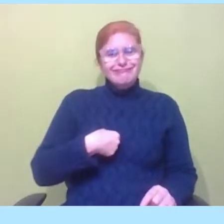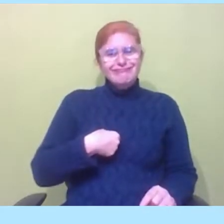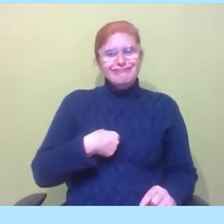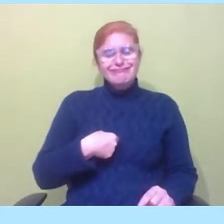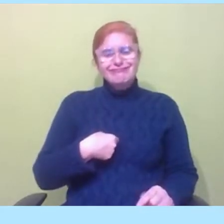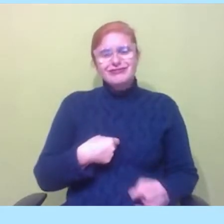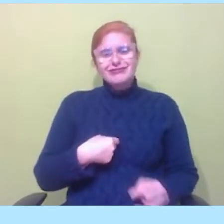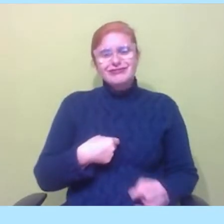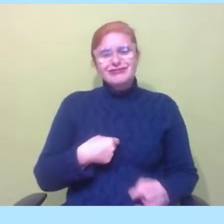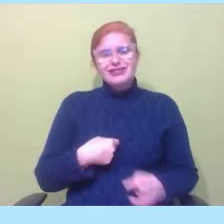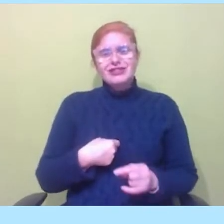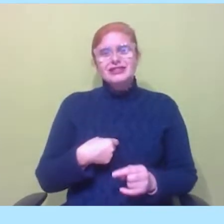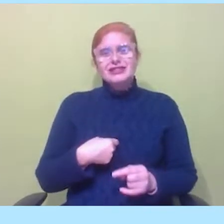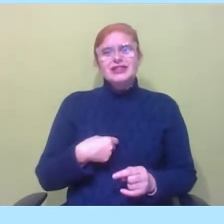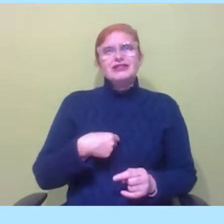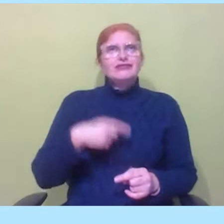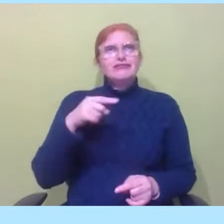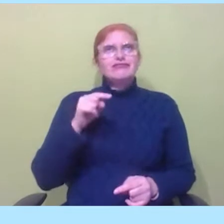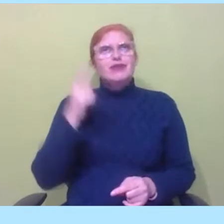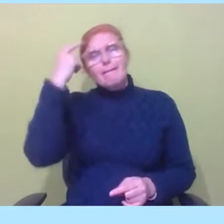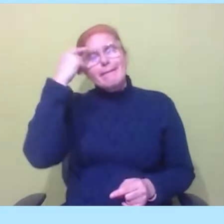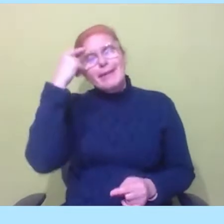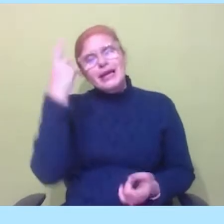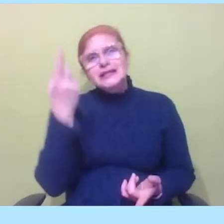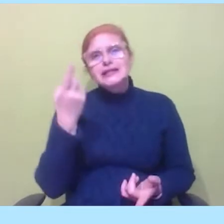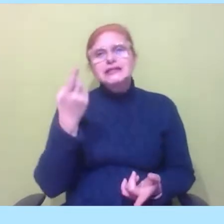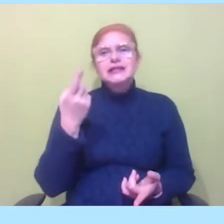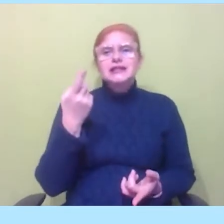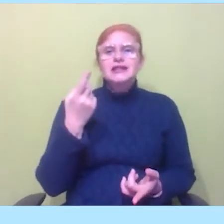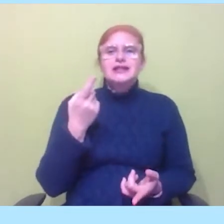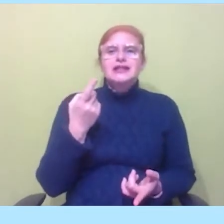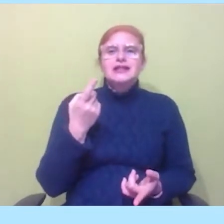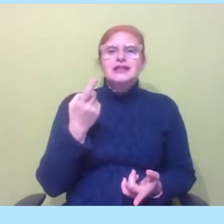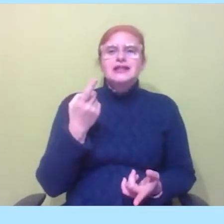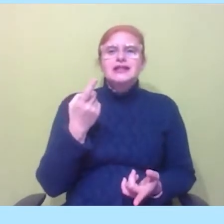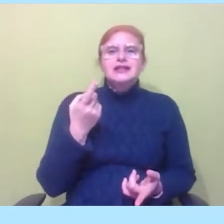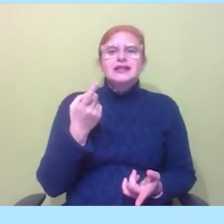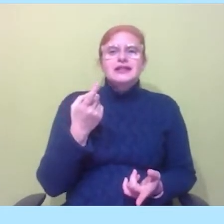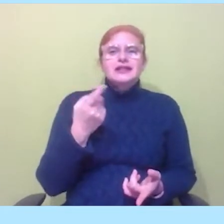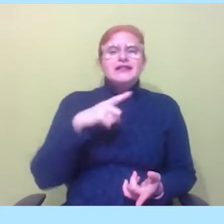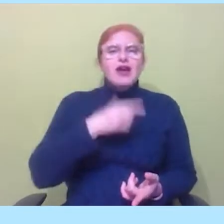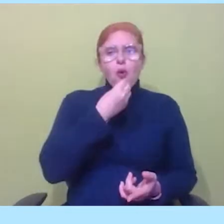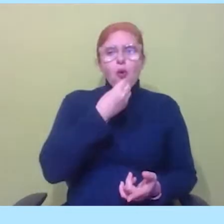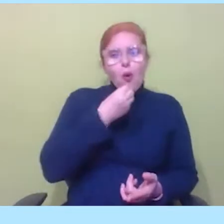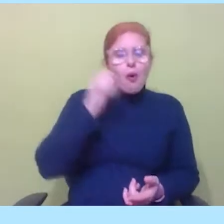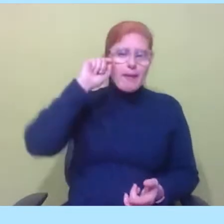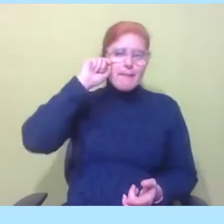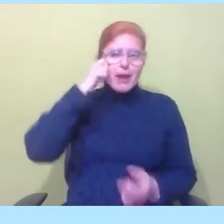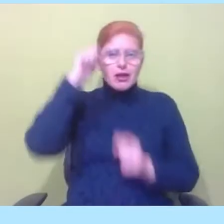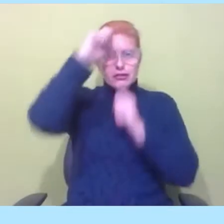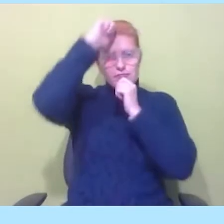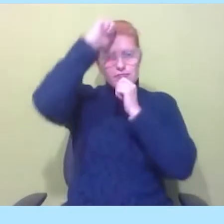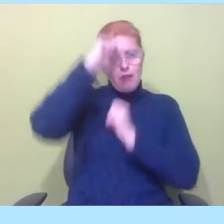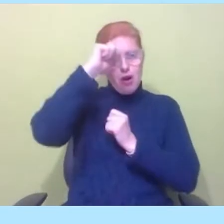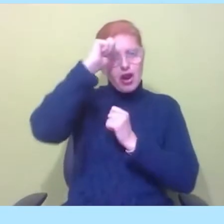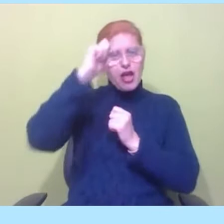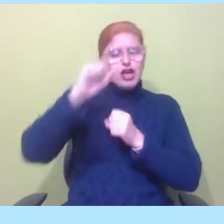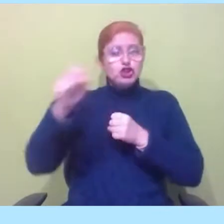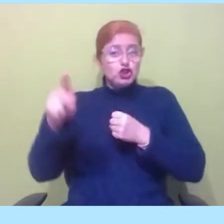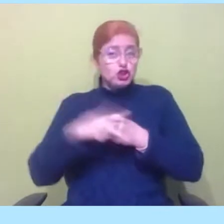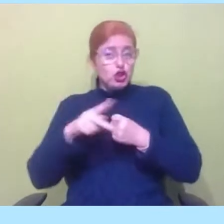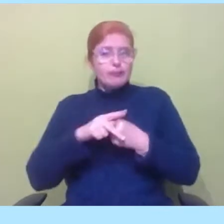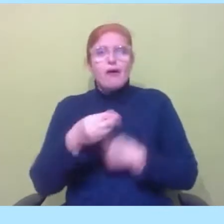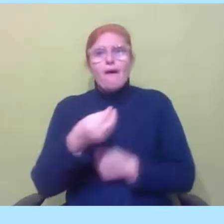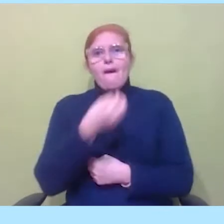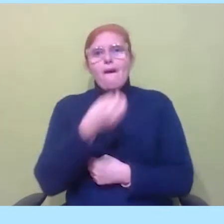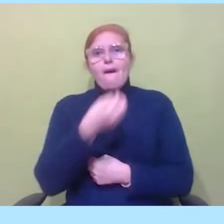você pensar, por exemplo, que se tem um cara preto de boné num shopping, obviamente ele é